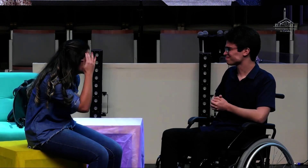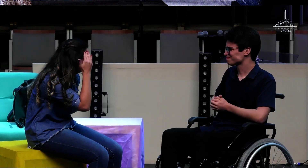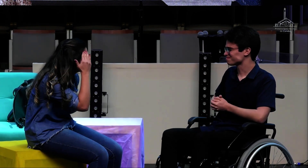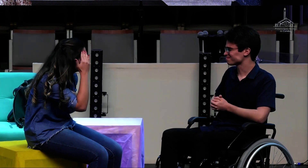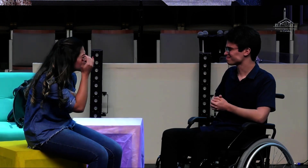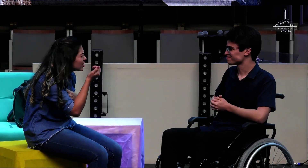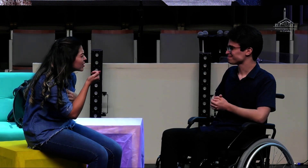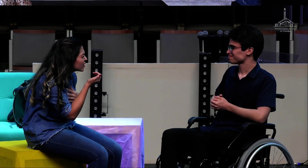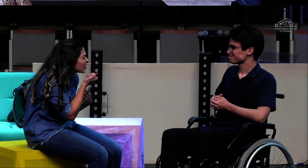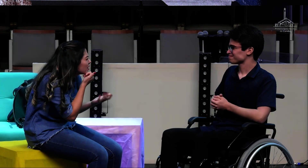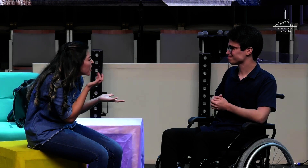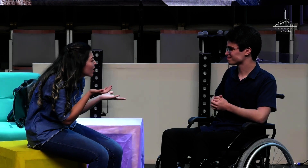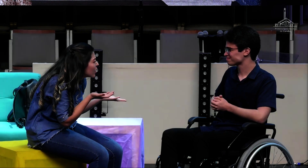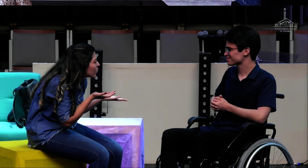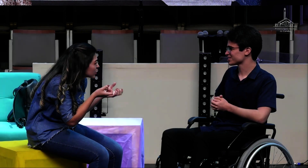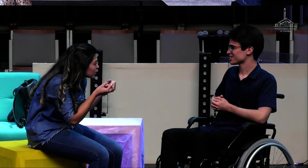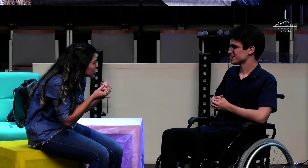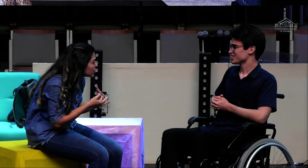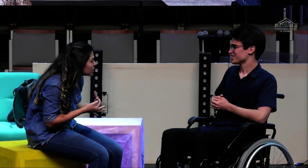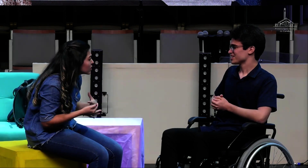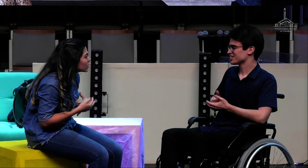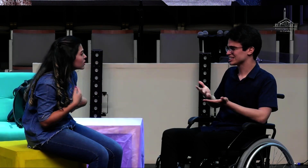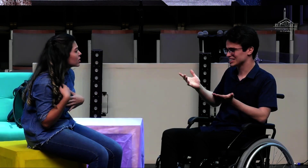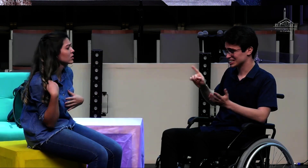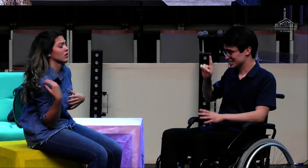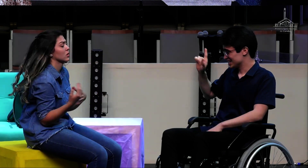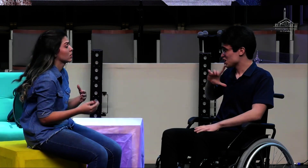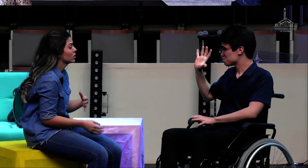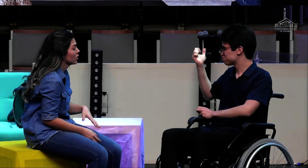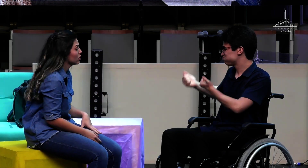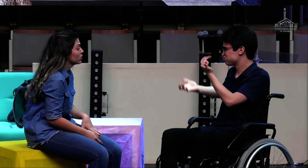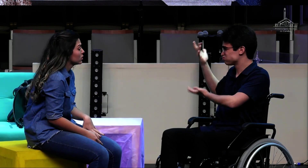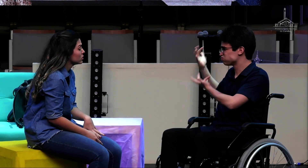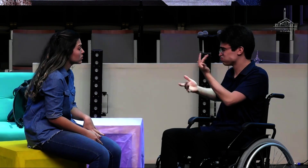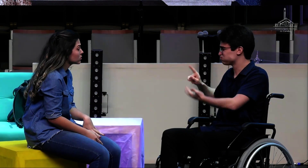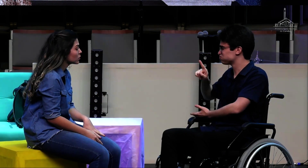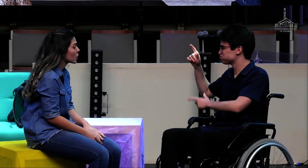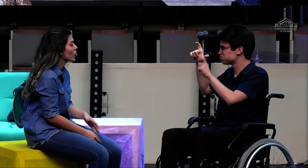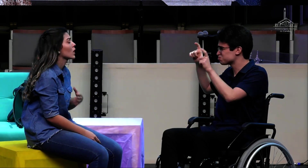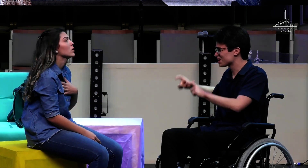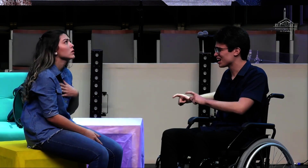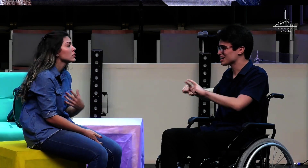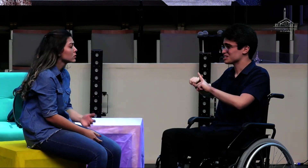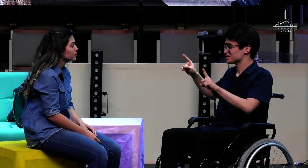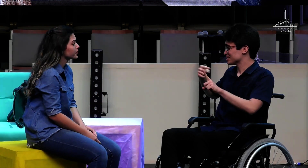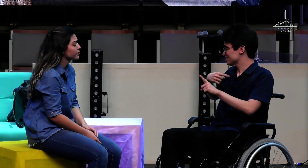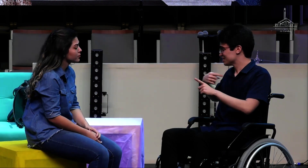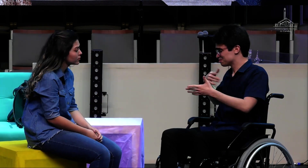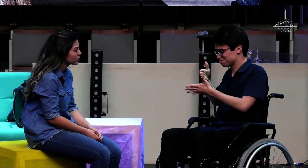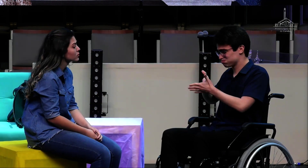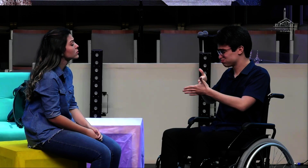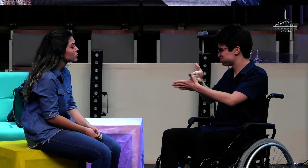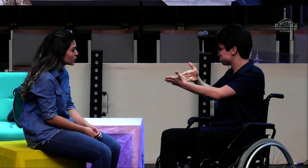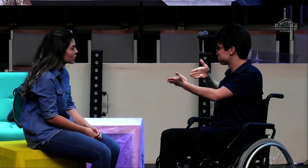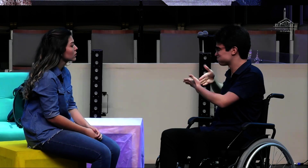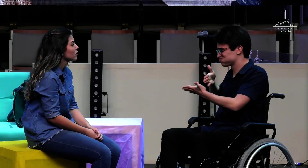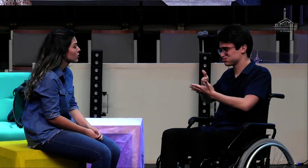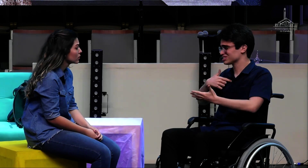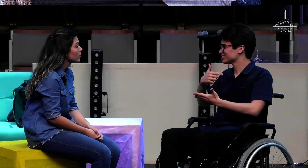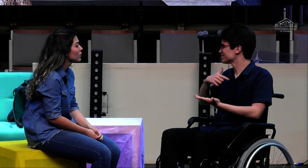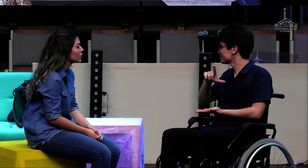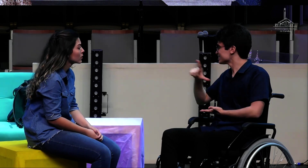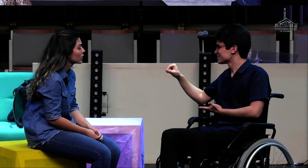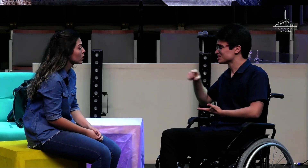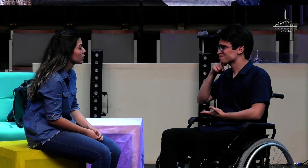Mas o que aconteceu? Eu não estou entendendo. Aconteceu um incêndio onde nós estávamos e eu acabei ficando preso nos escombros. Eu não